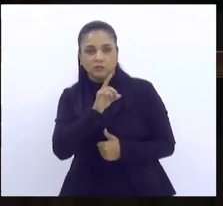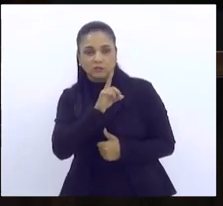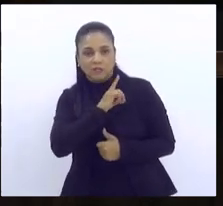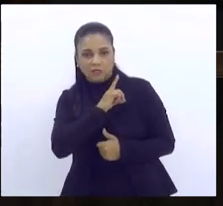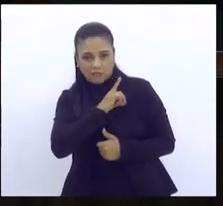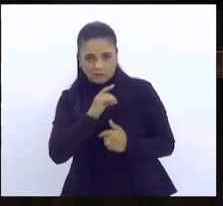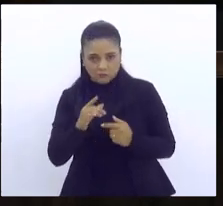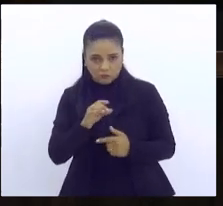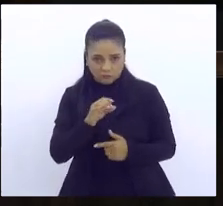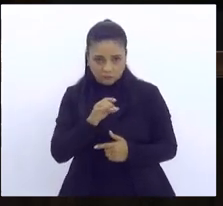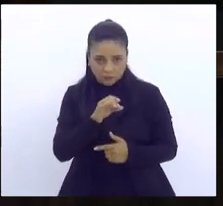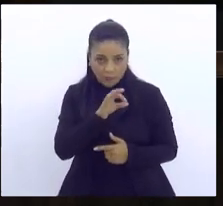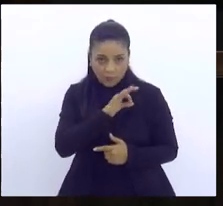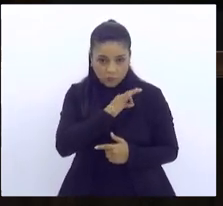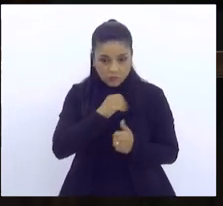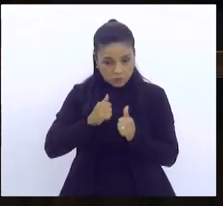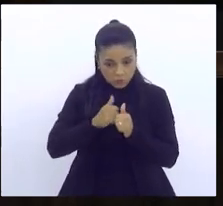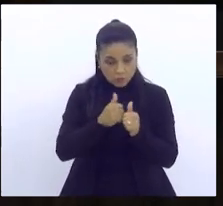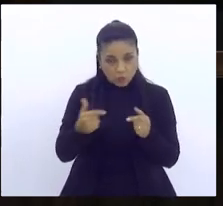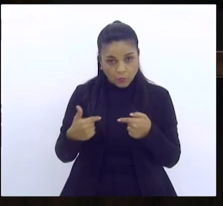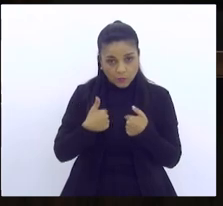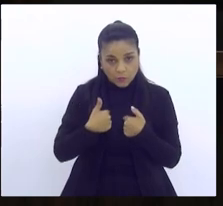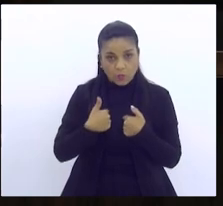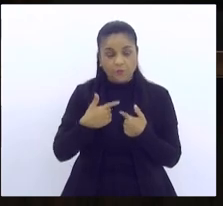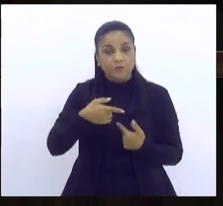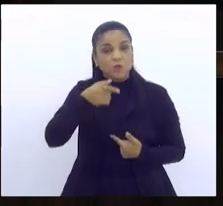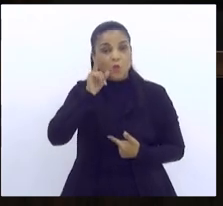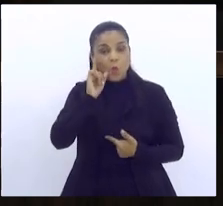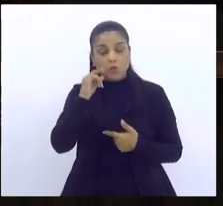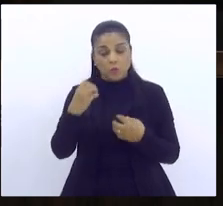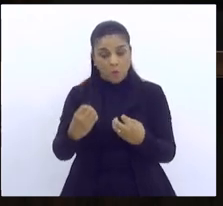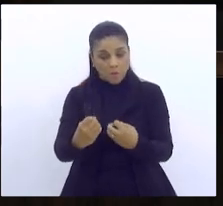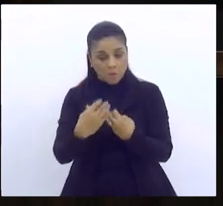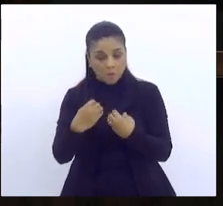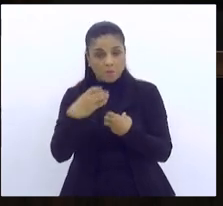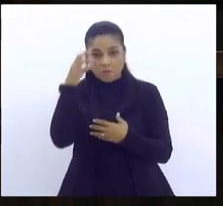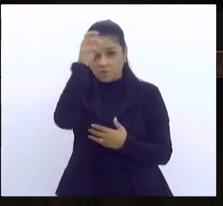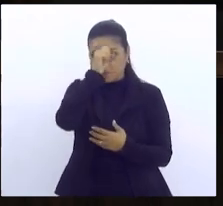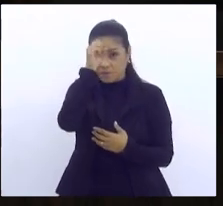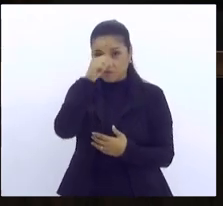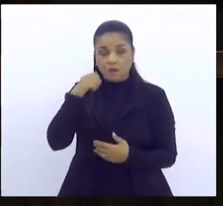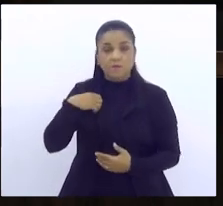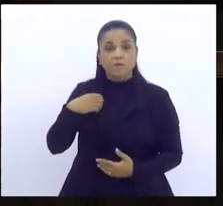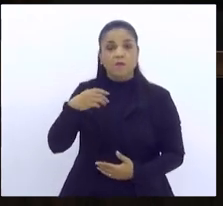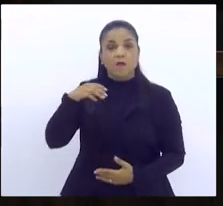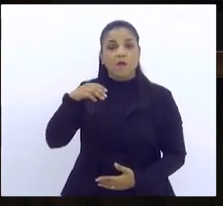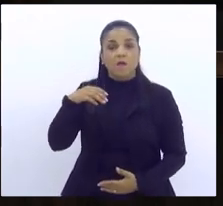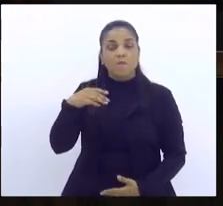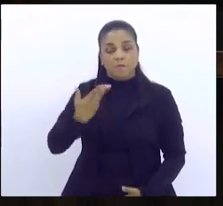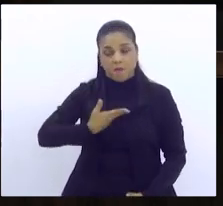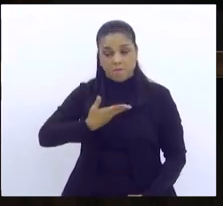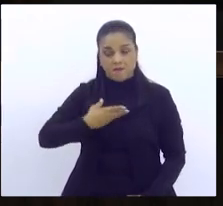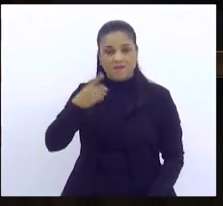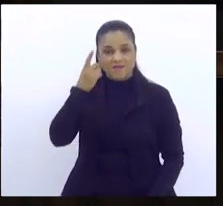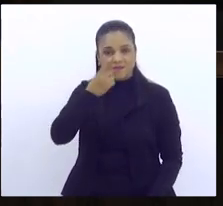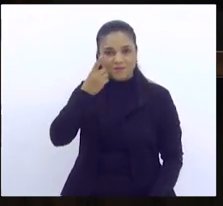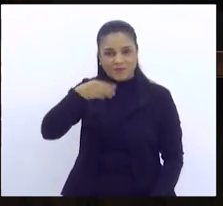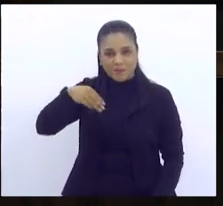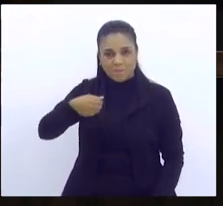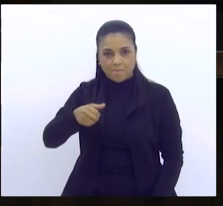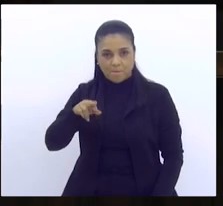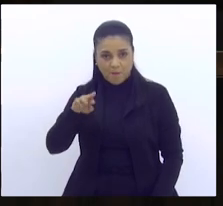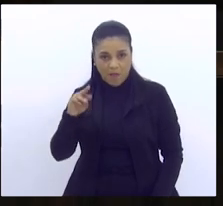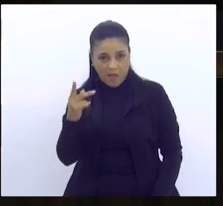inclusive, eu tive o privilégio de tomar uma aula com a minha amiga Marta Rocha lá na sala, porque quando eu não sei, eu tenho humildade de